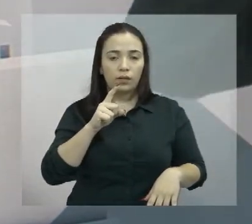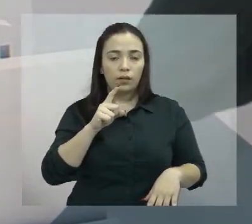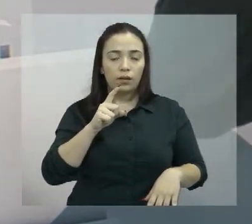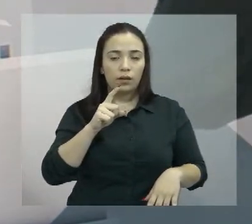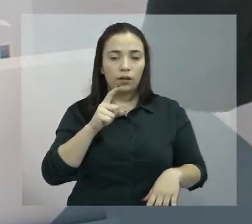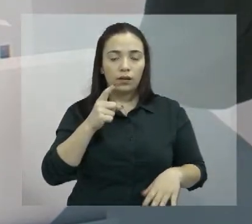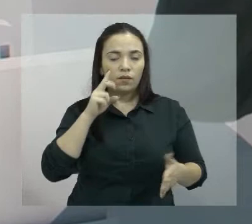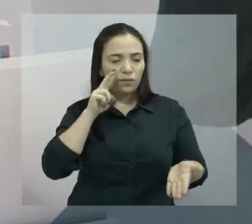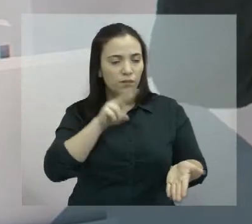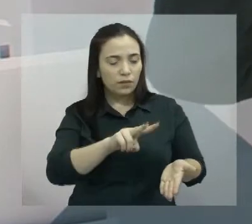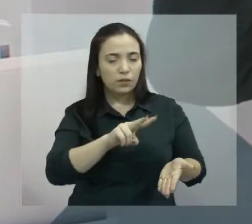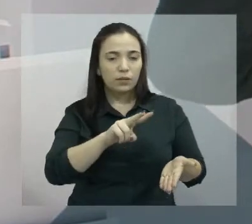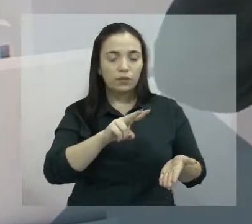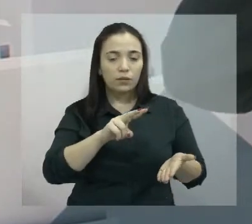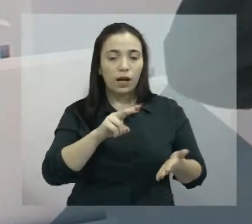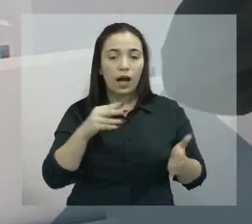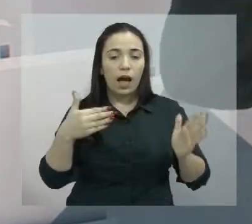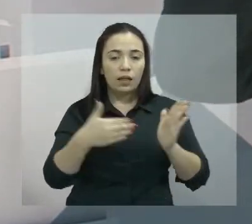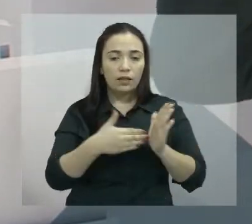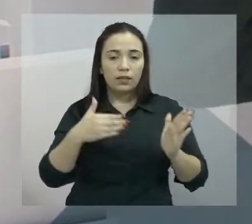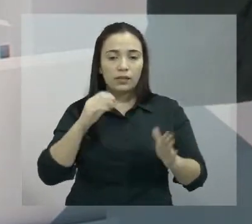um determinado até